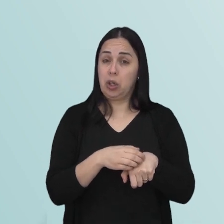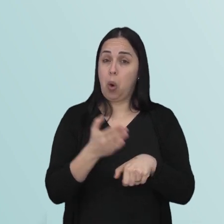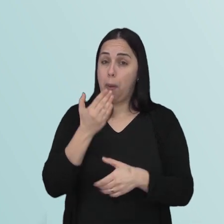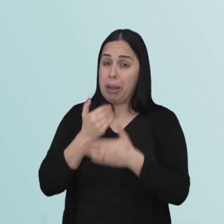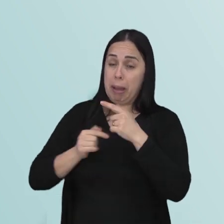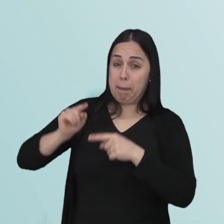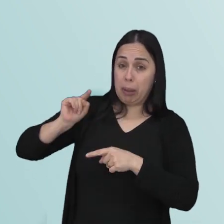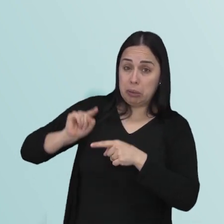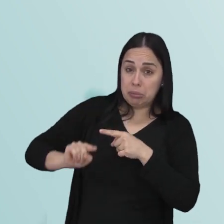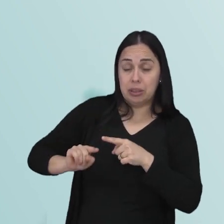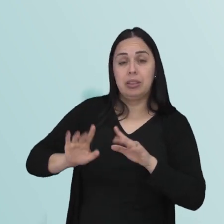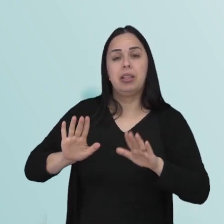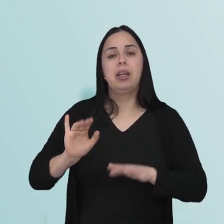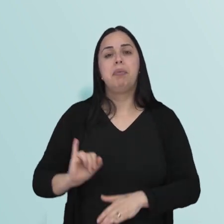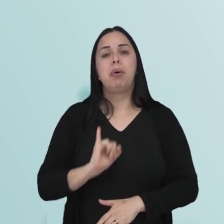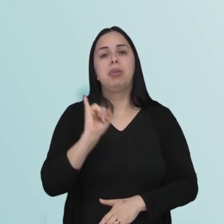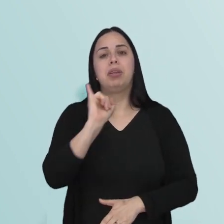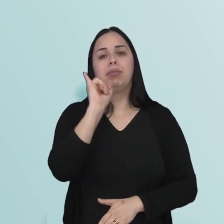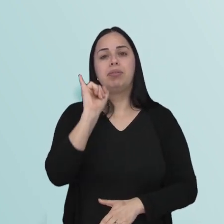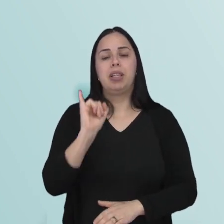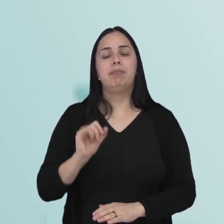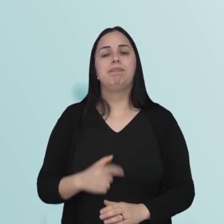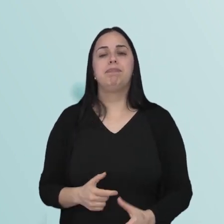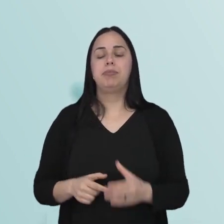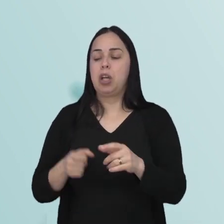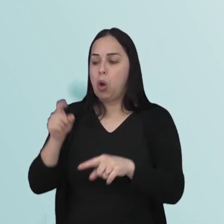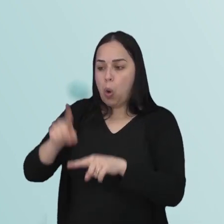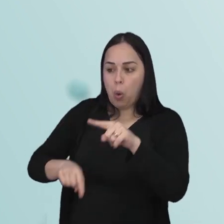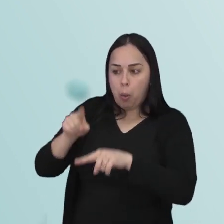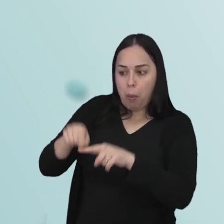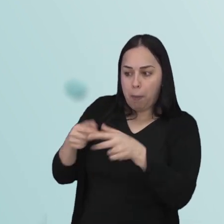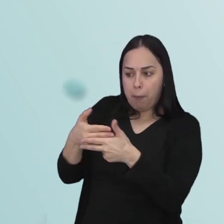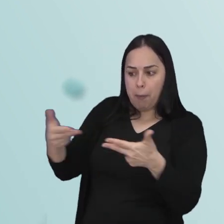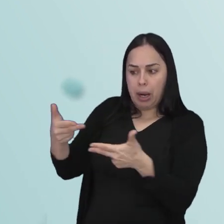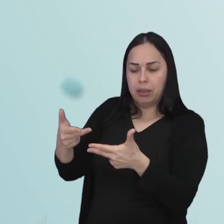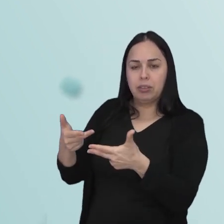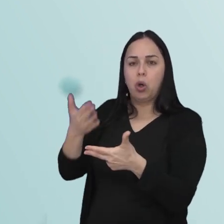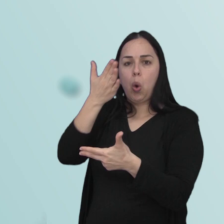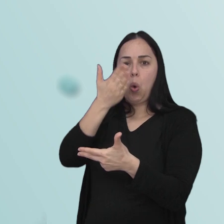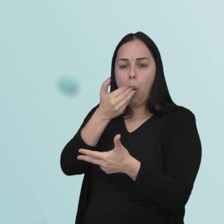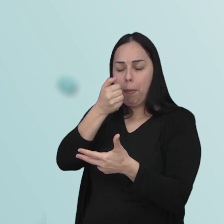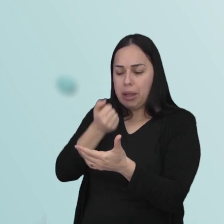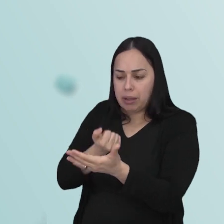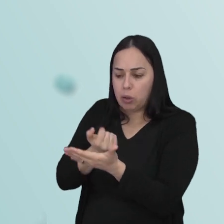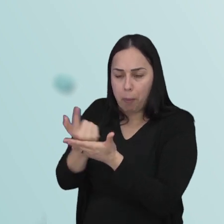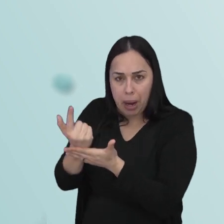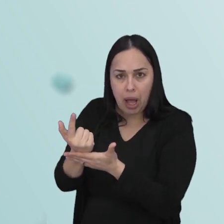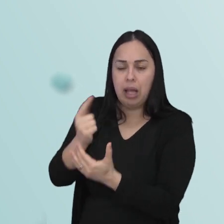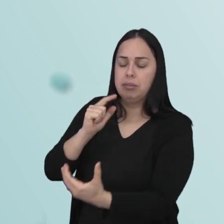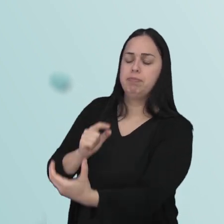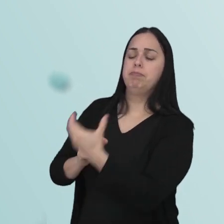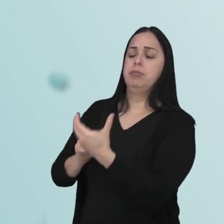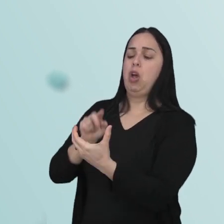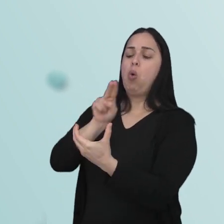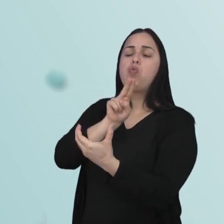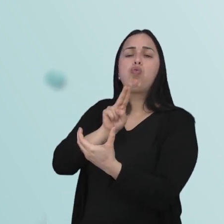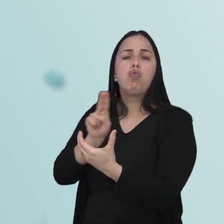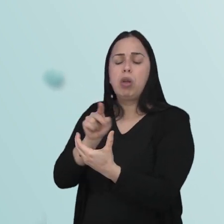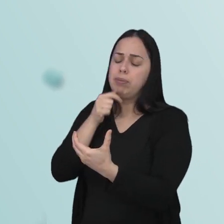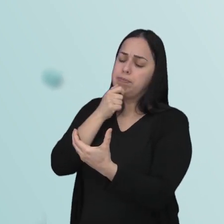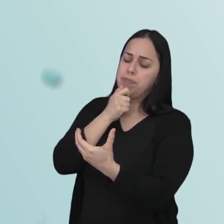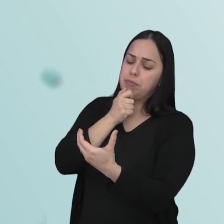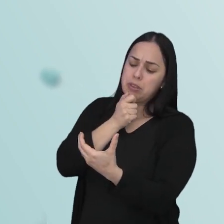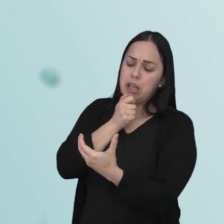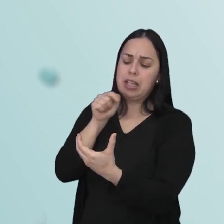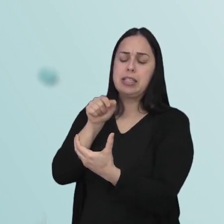intolerância alimentar, sempre é importante leitura de rótulos. É importante a gente observar qual é aquele alimento, o que está